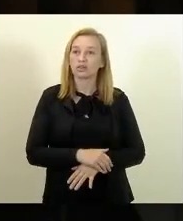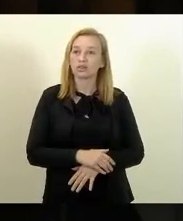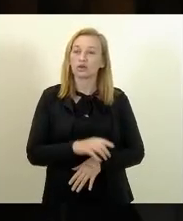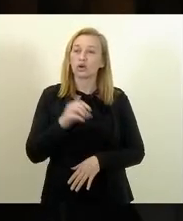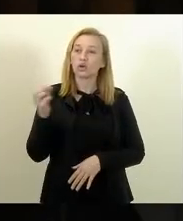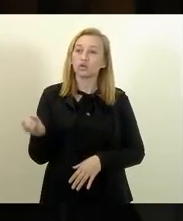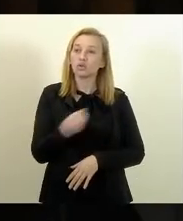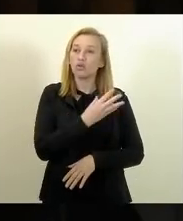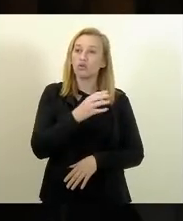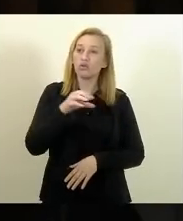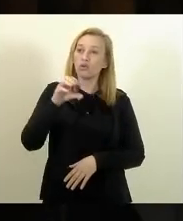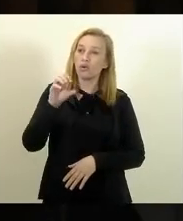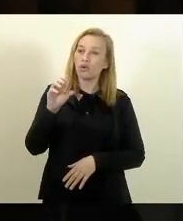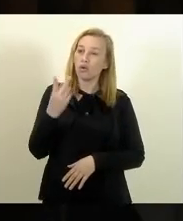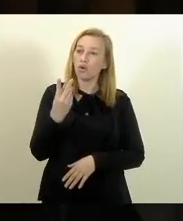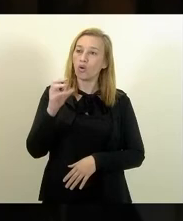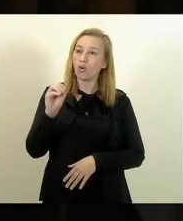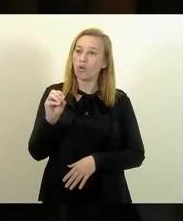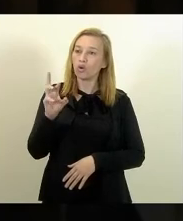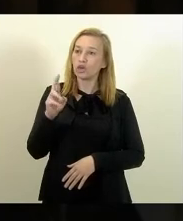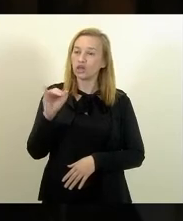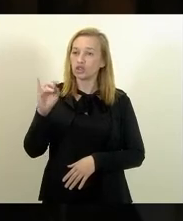Horizonte, em Campos dos Goytacazes,